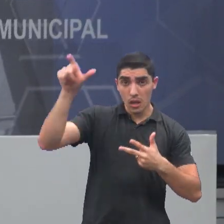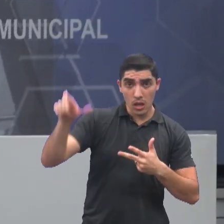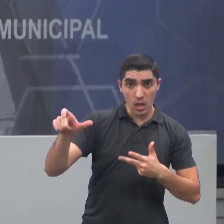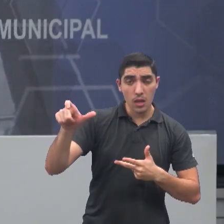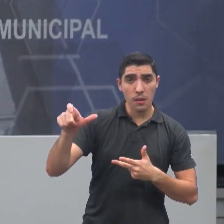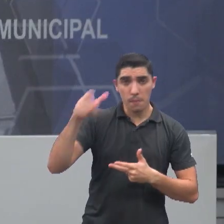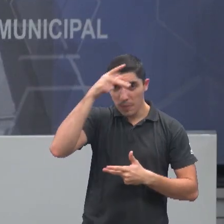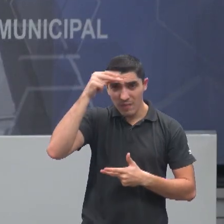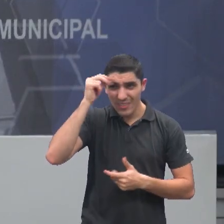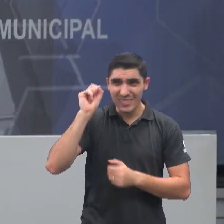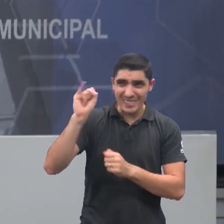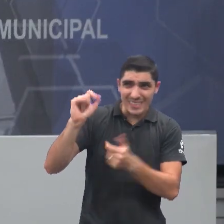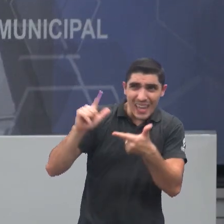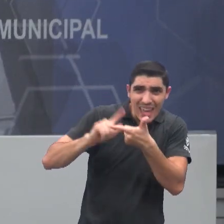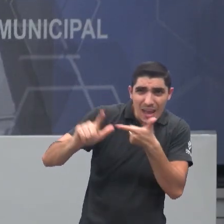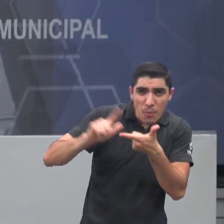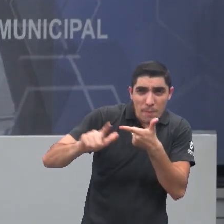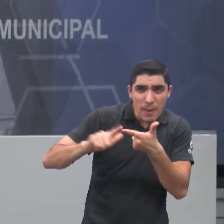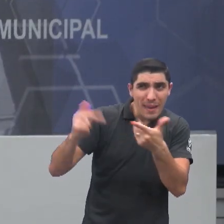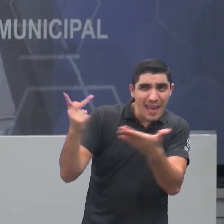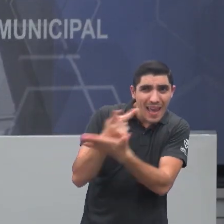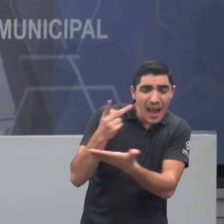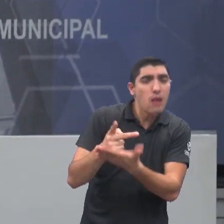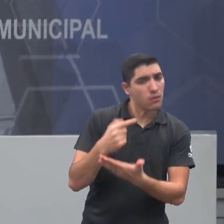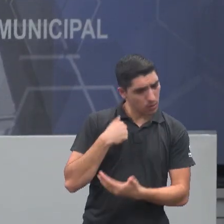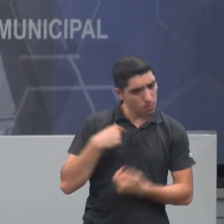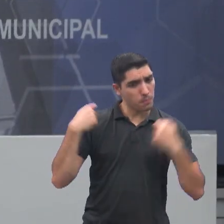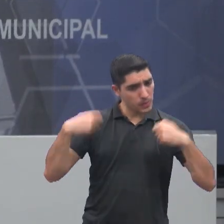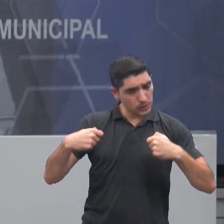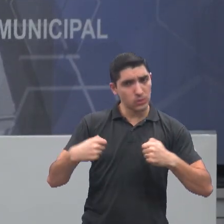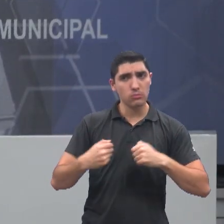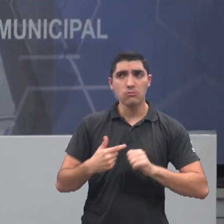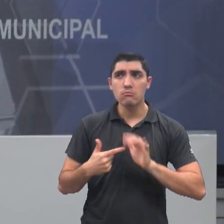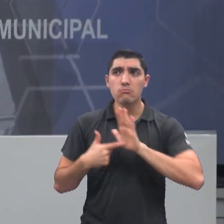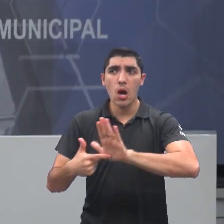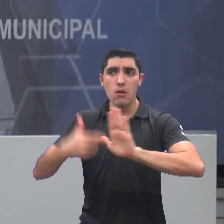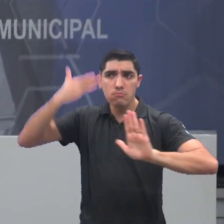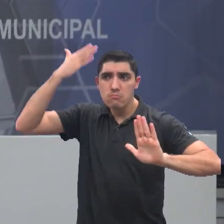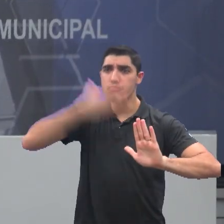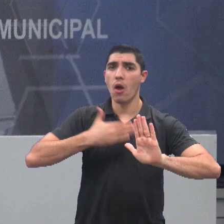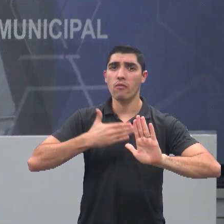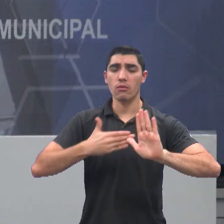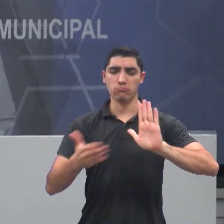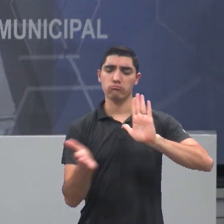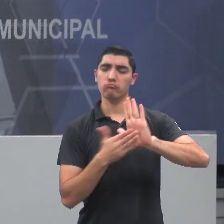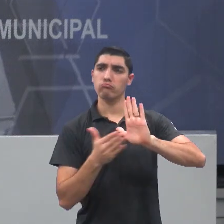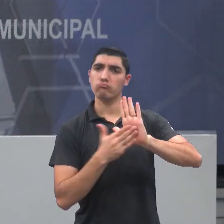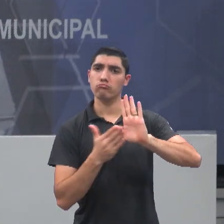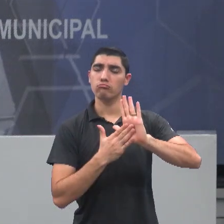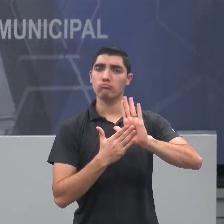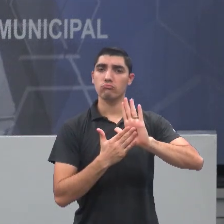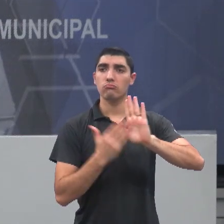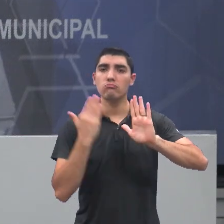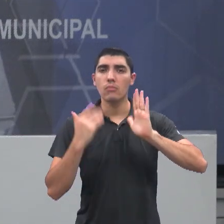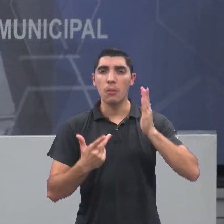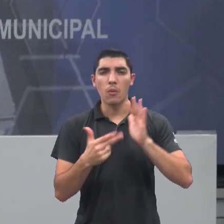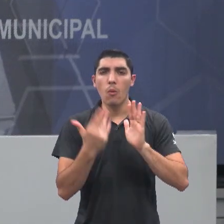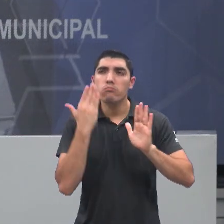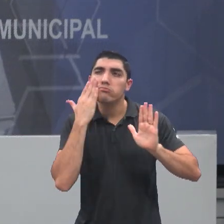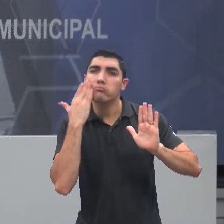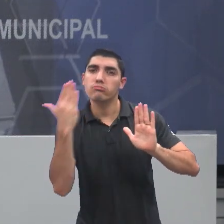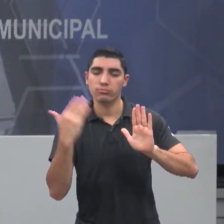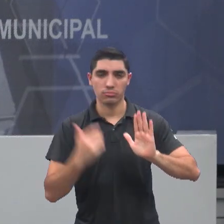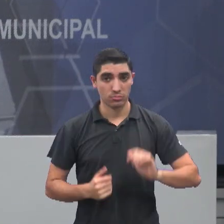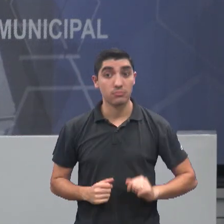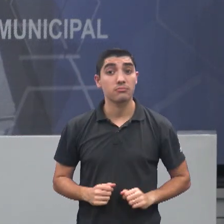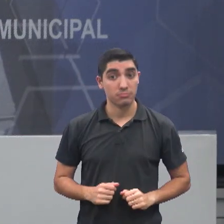tem problemas na cidade. E tem problemas na cidade, a gente precisa corrigir. Então, qualquer tipo,